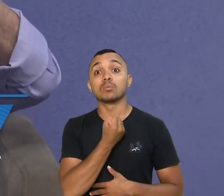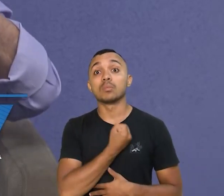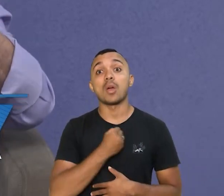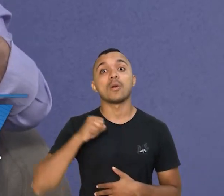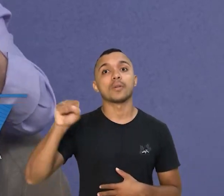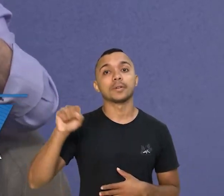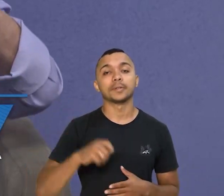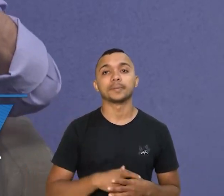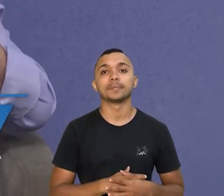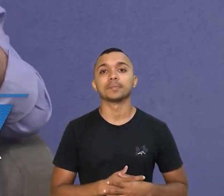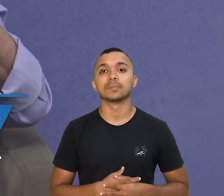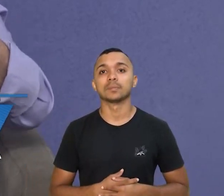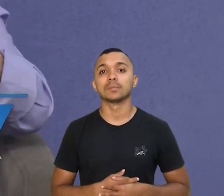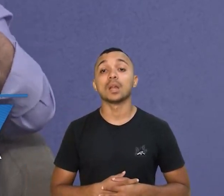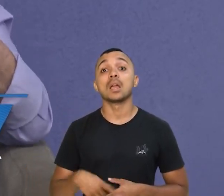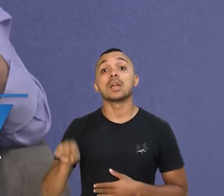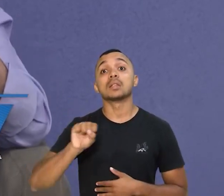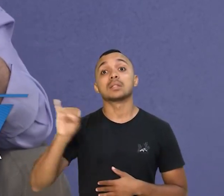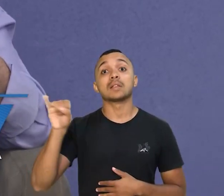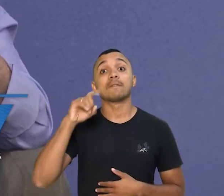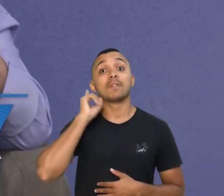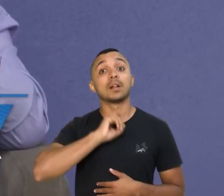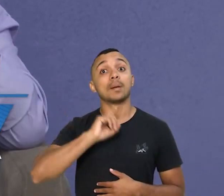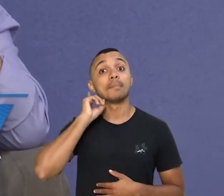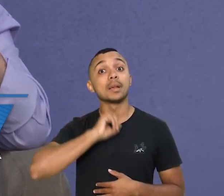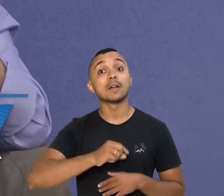para nono. Ele vai para nono. O Flamengo ganhando, ele vai para nono. Mas